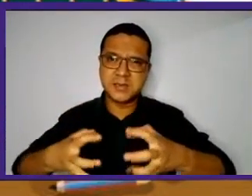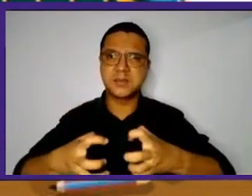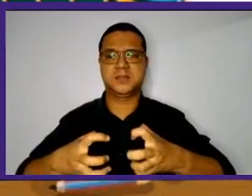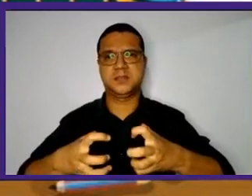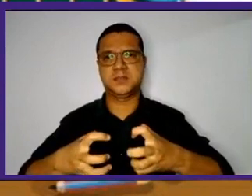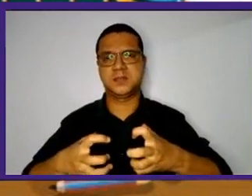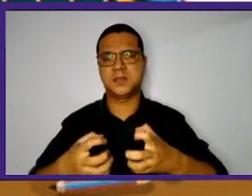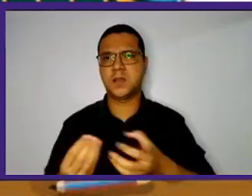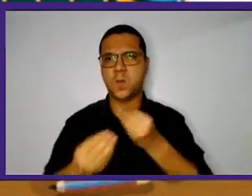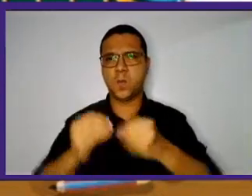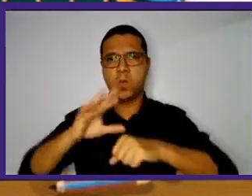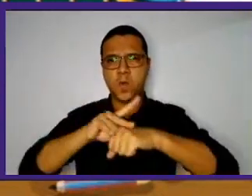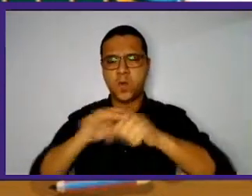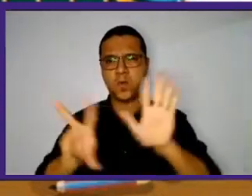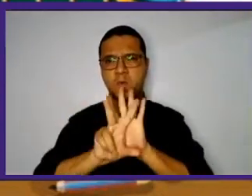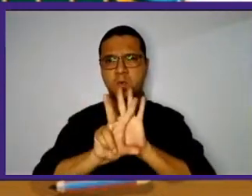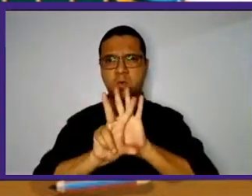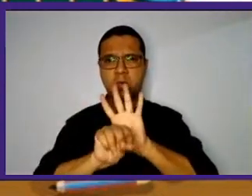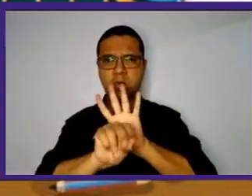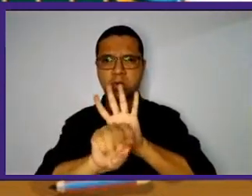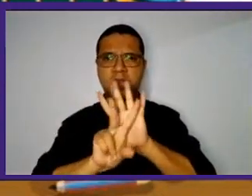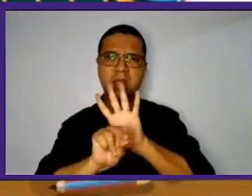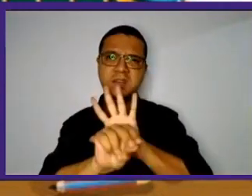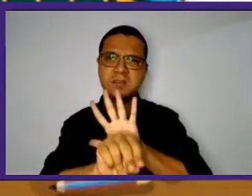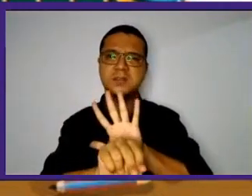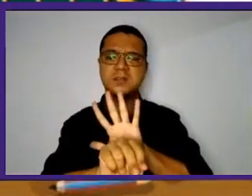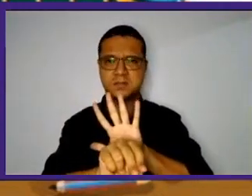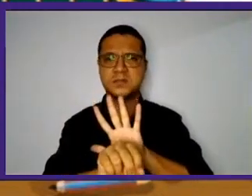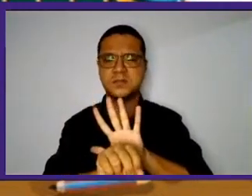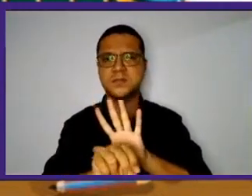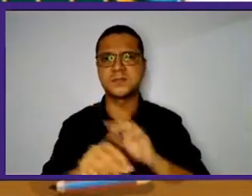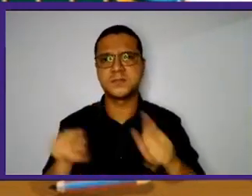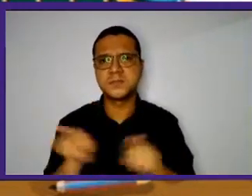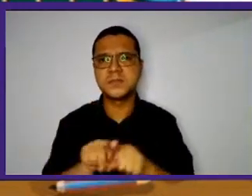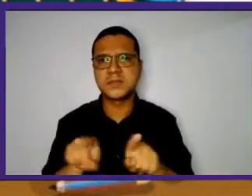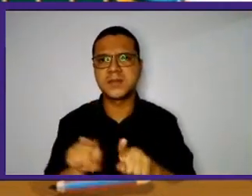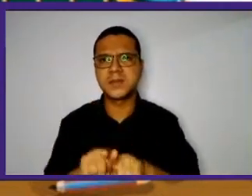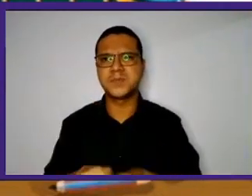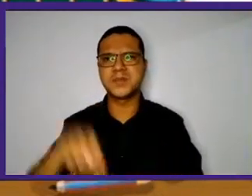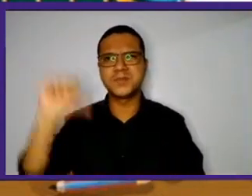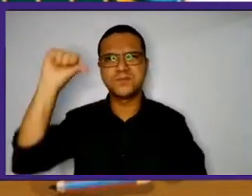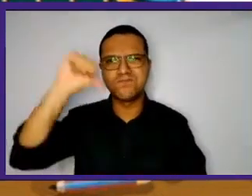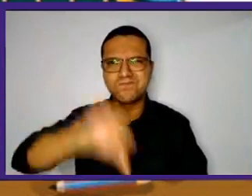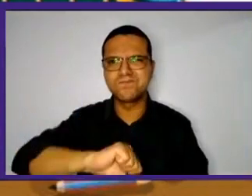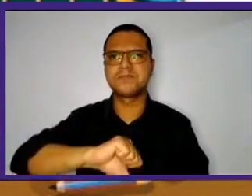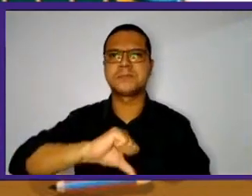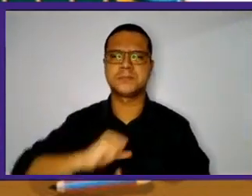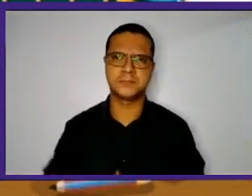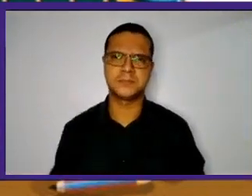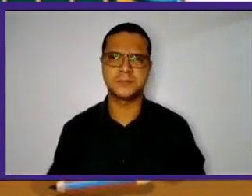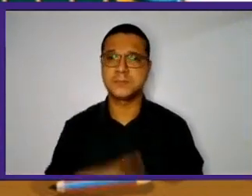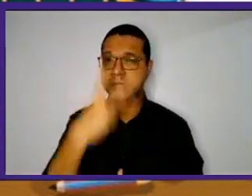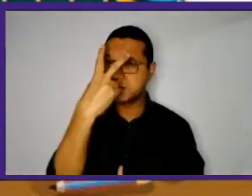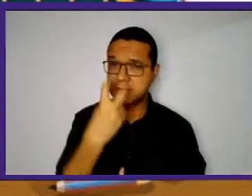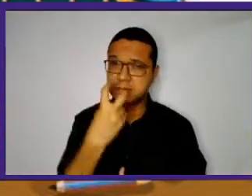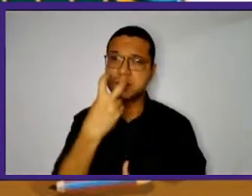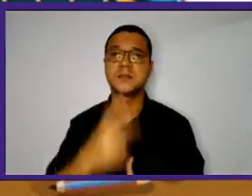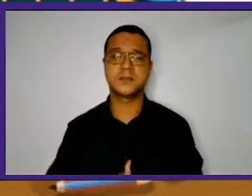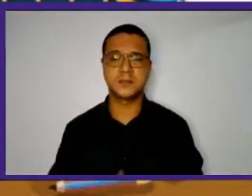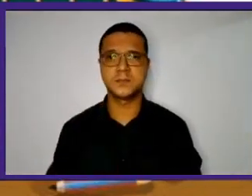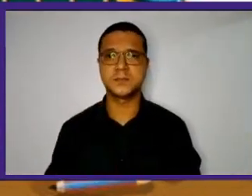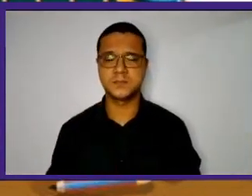causadas por vírus, como herpes, e pessoas que já são contaminadas, só piorariam. A cegueira